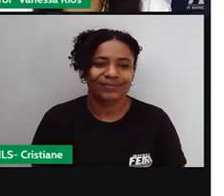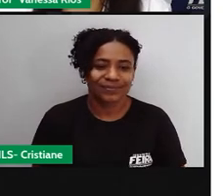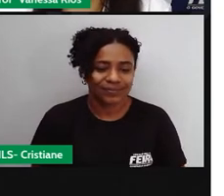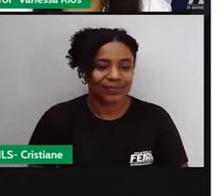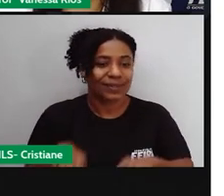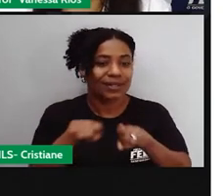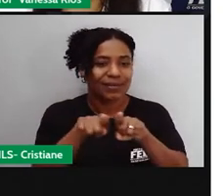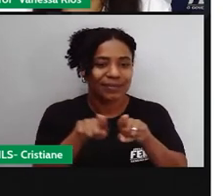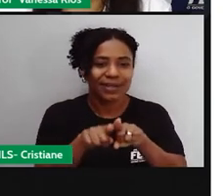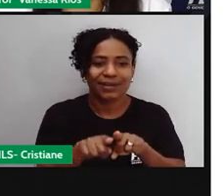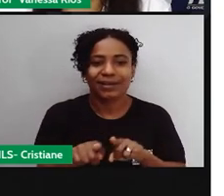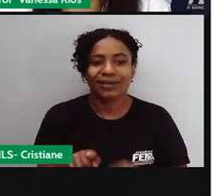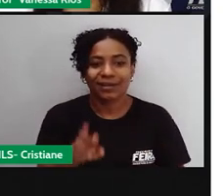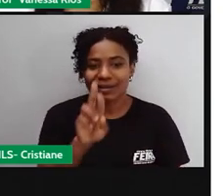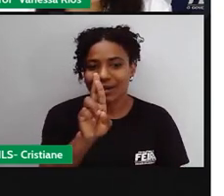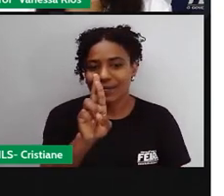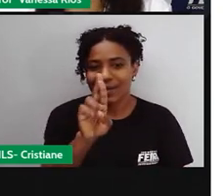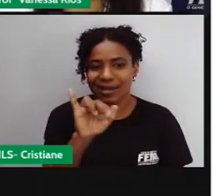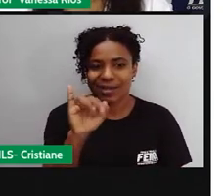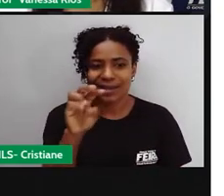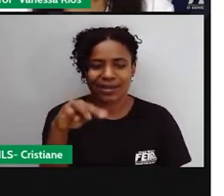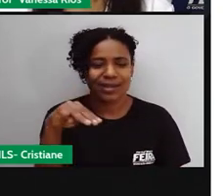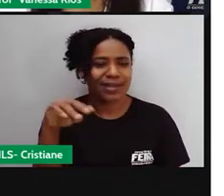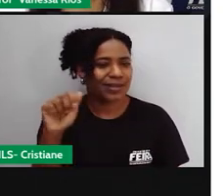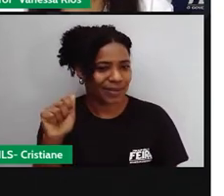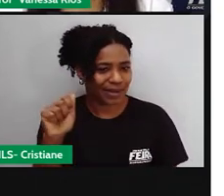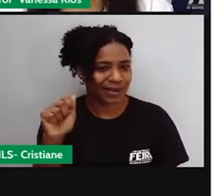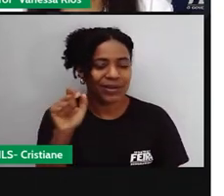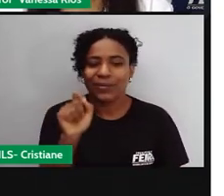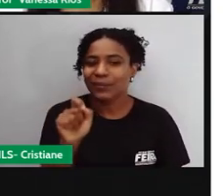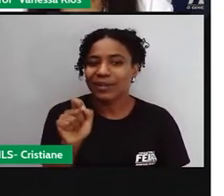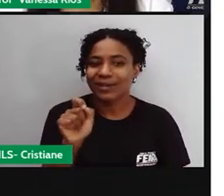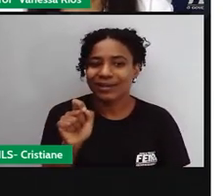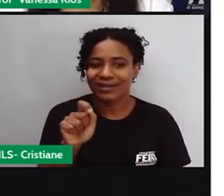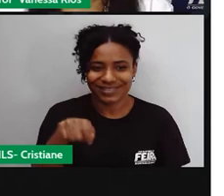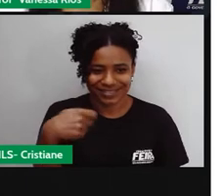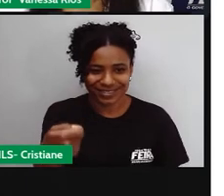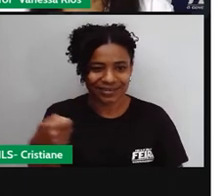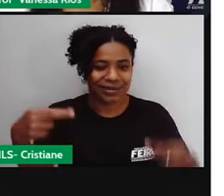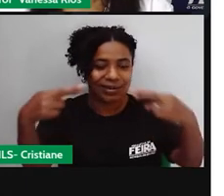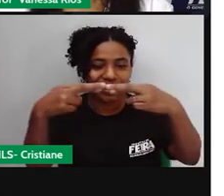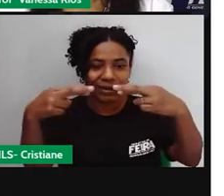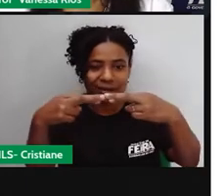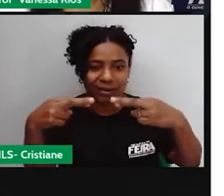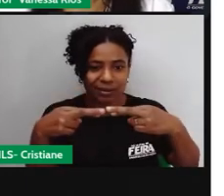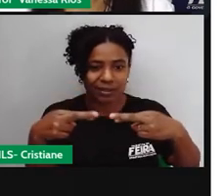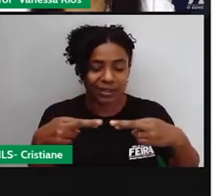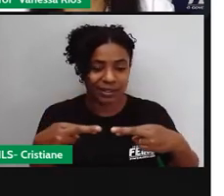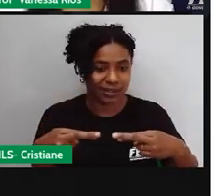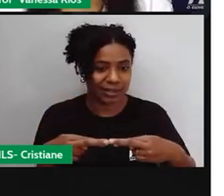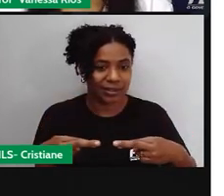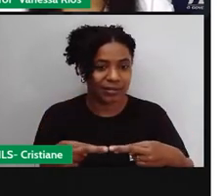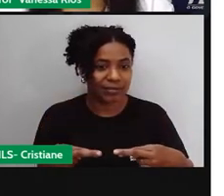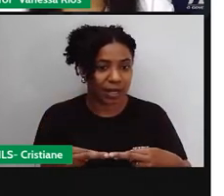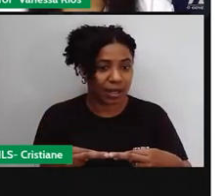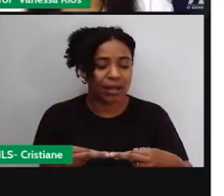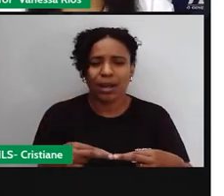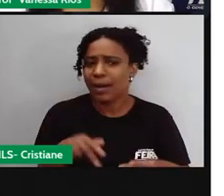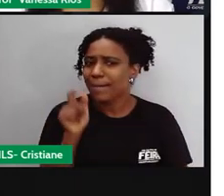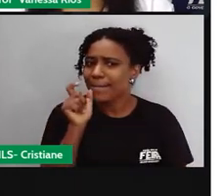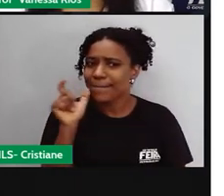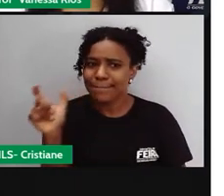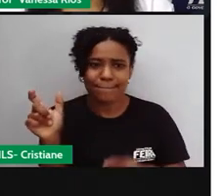Além disso, a gente tem que observar as rimas, que oferecem aí uma identidade, né, de som na terminação das